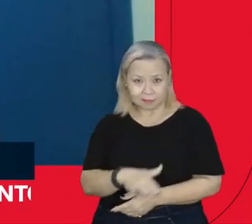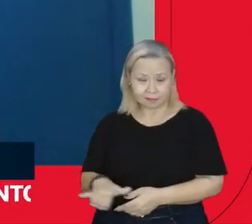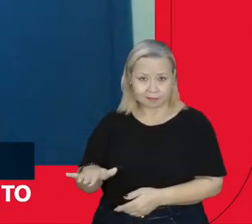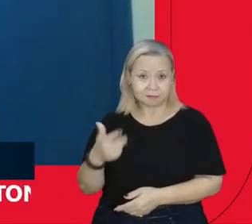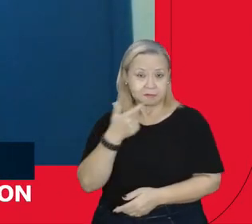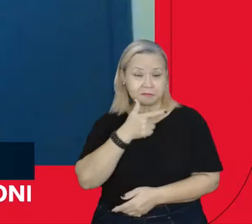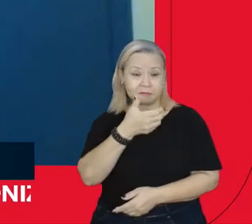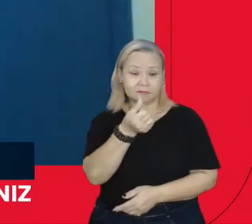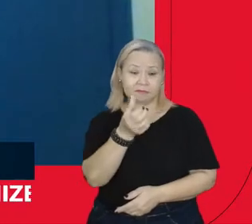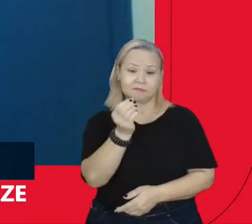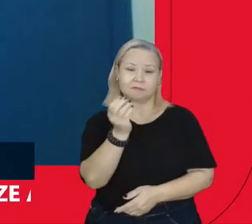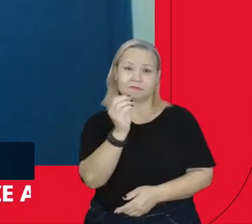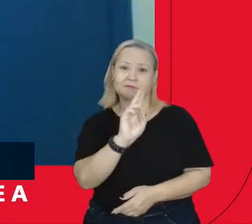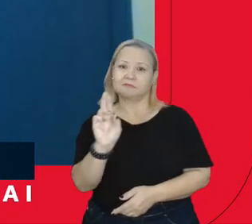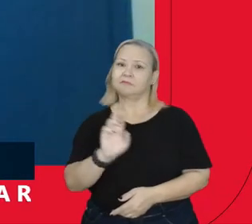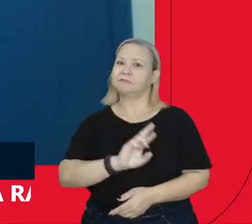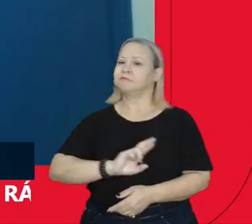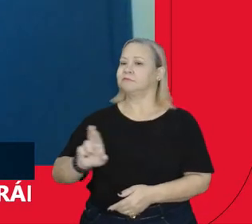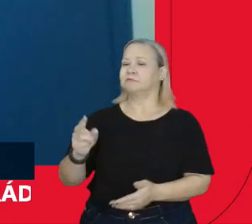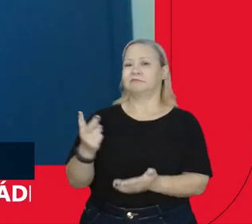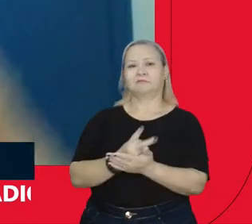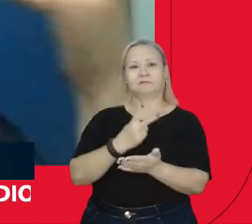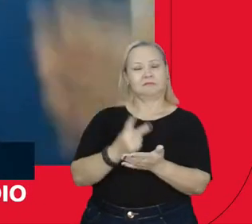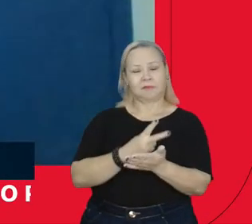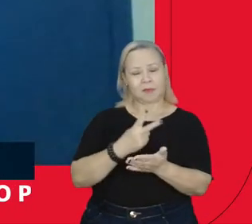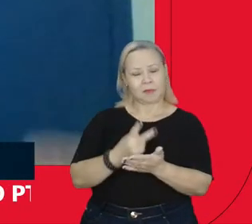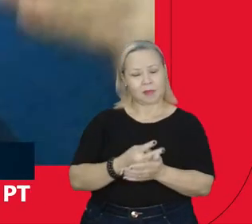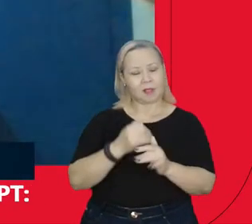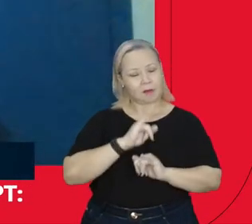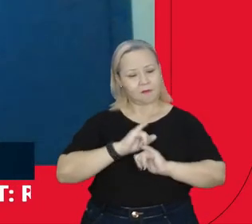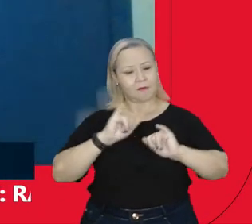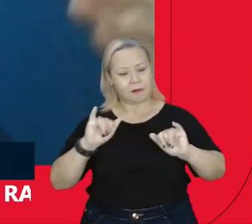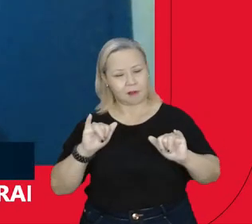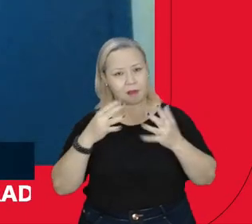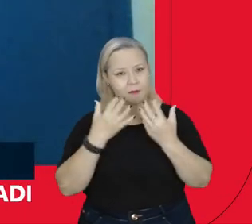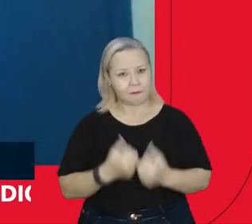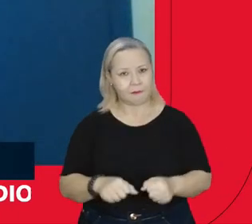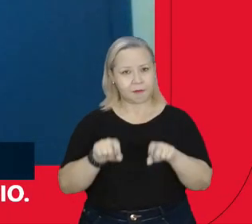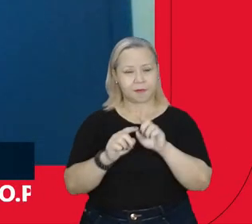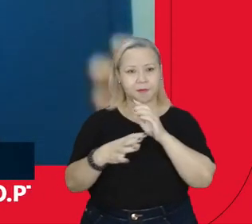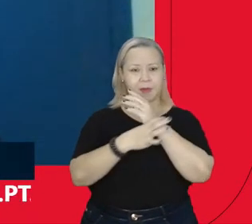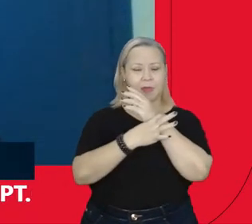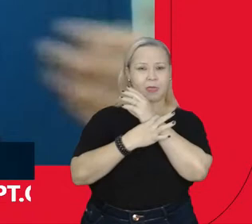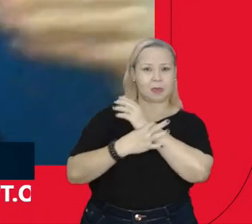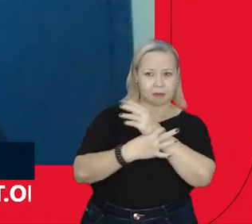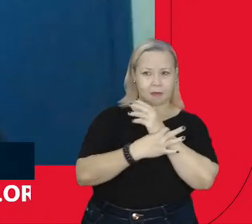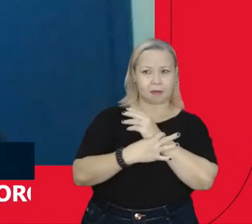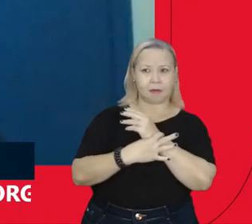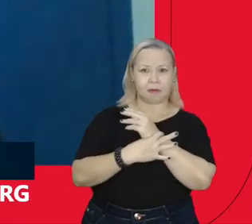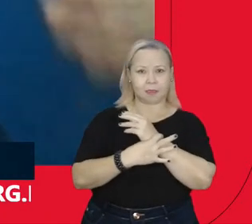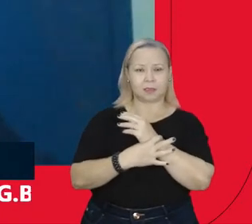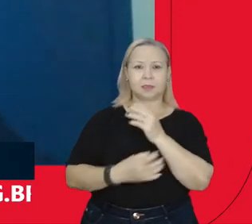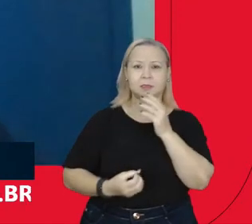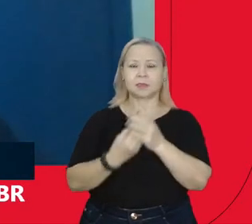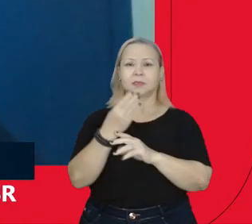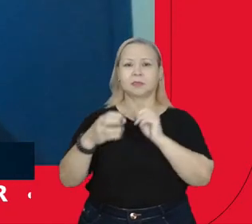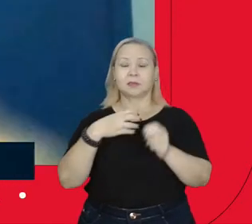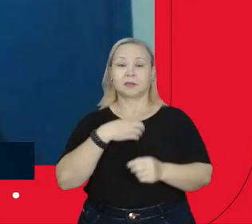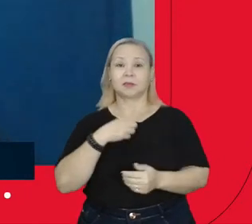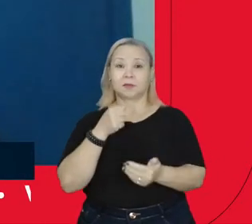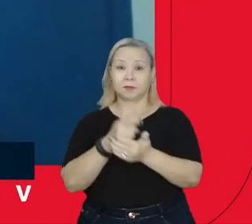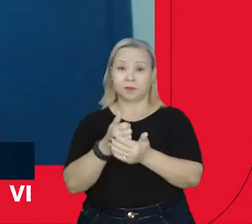mesmos 600. Não está certo. Então, nós estamos dizendo, vamos também garantir, né, criar condições para